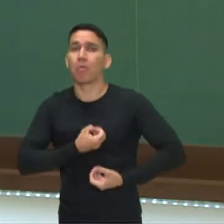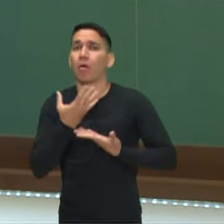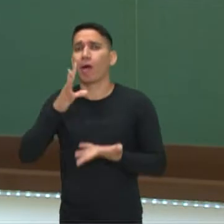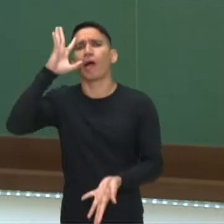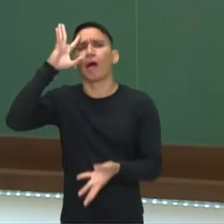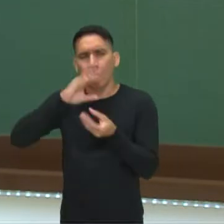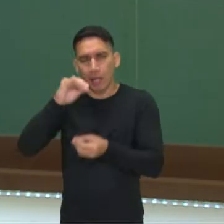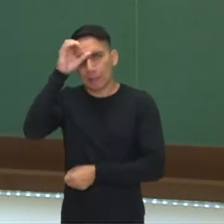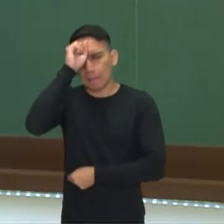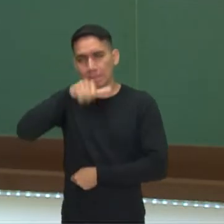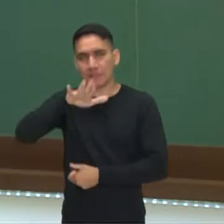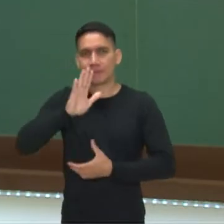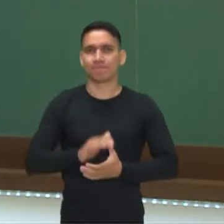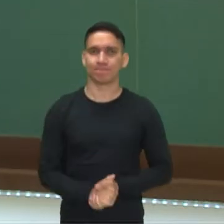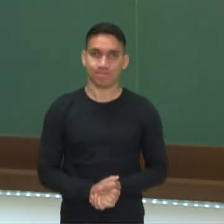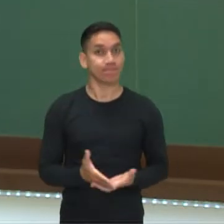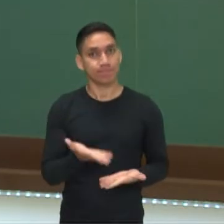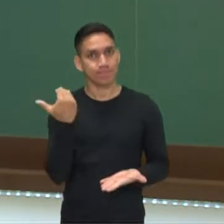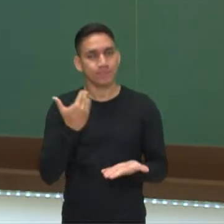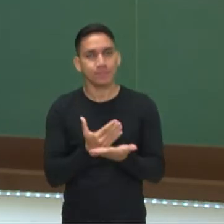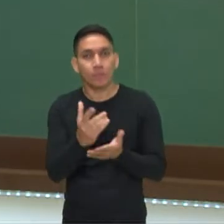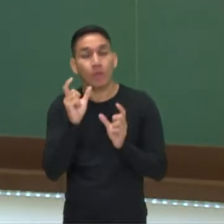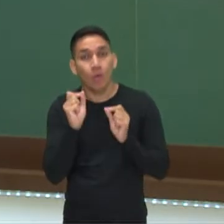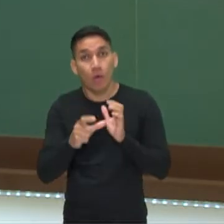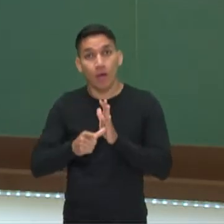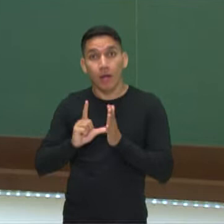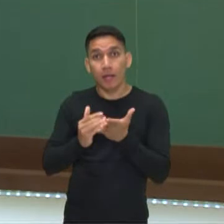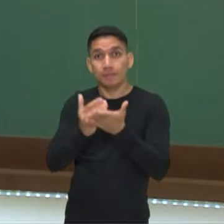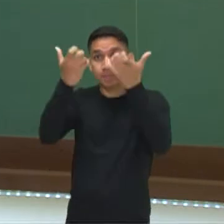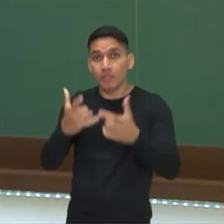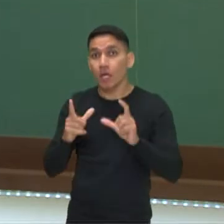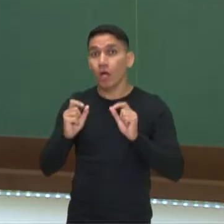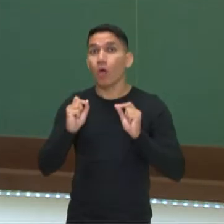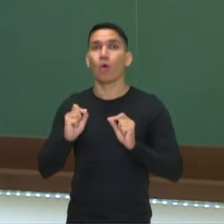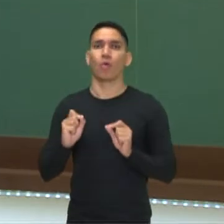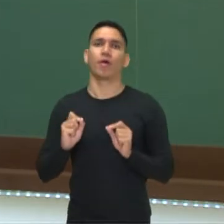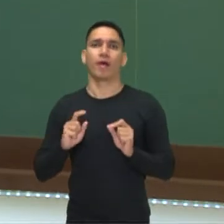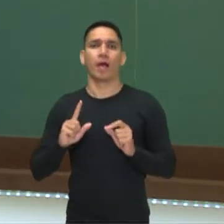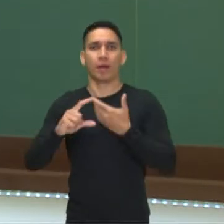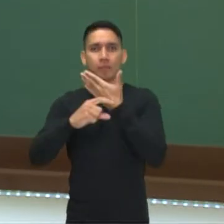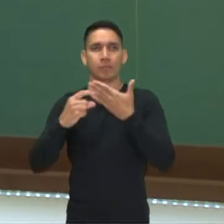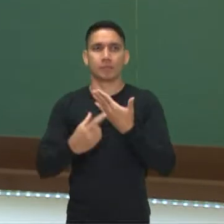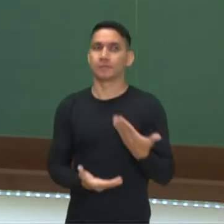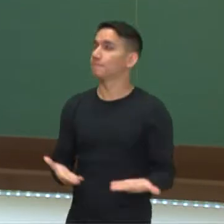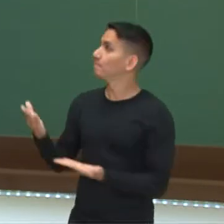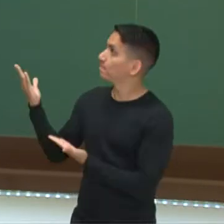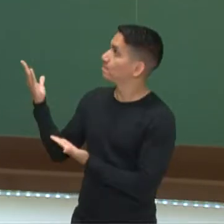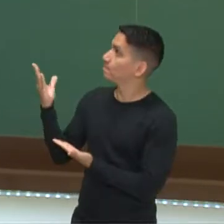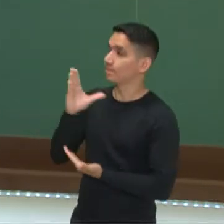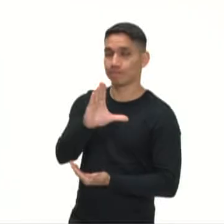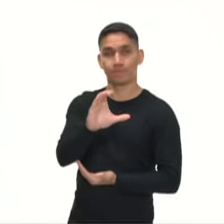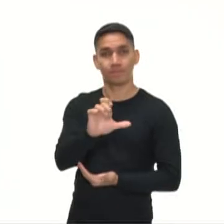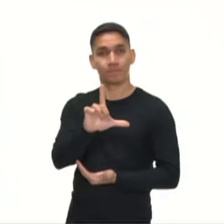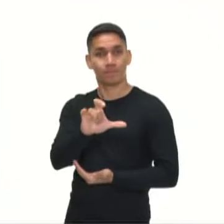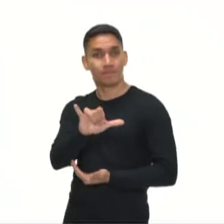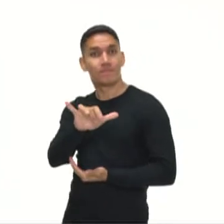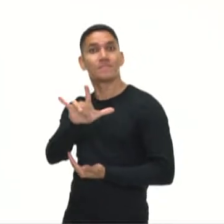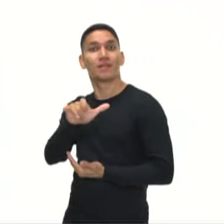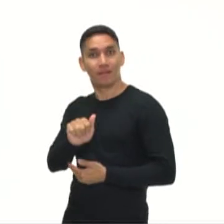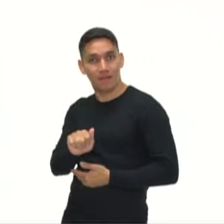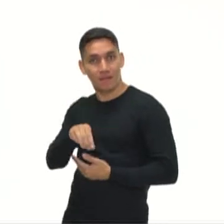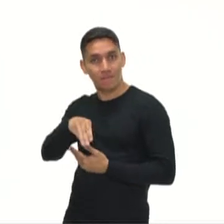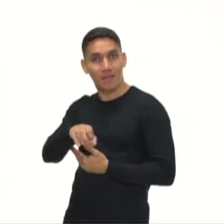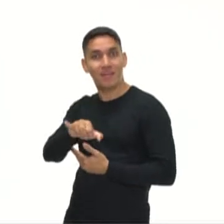Vamos lá? Antes vamos falar um pouquinho sobre a grande poetisa Cecília Meirelles. O poema que vamos